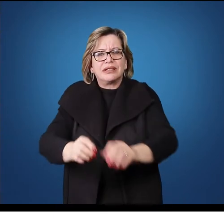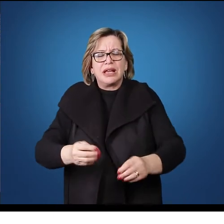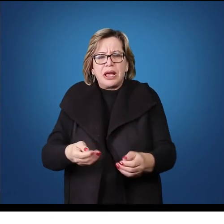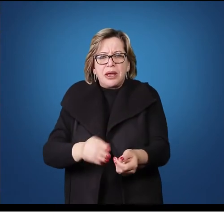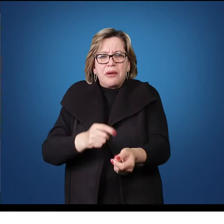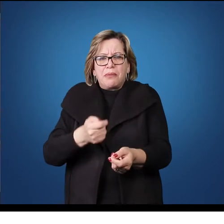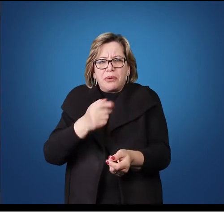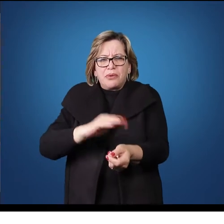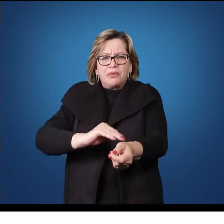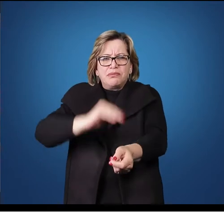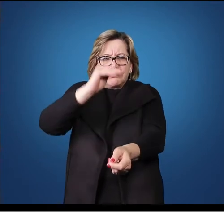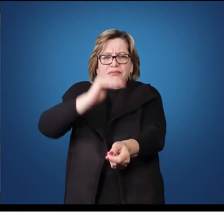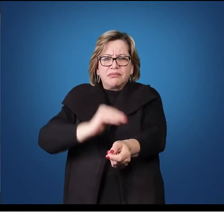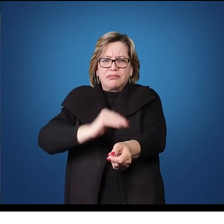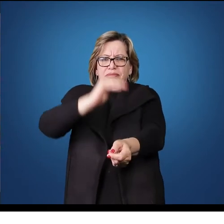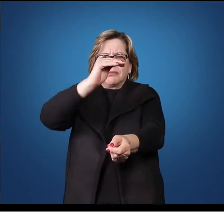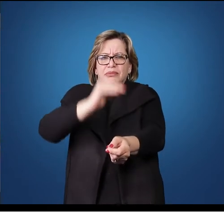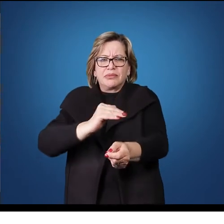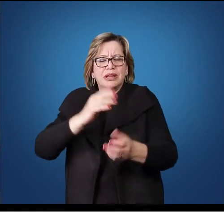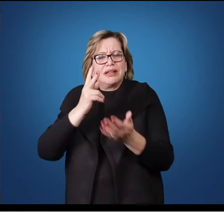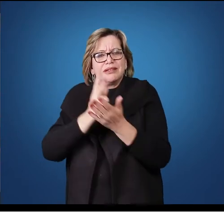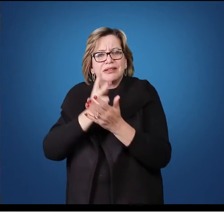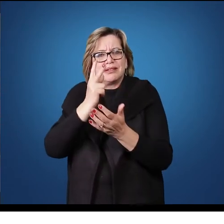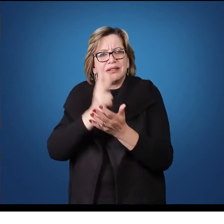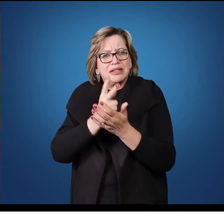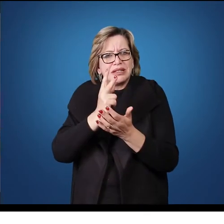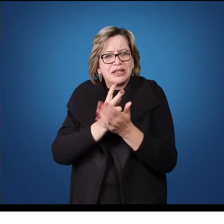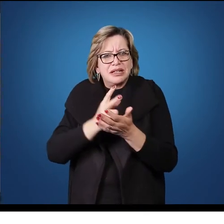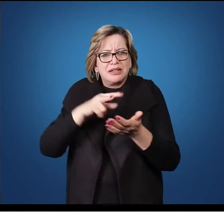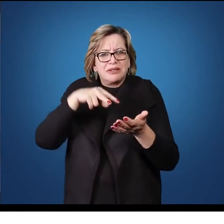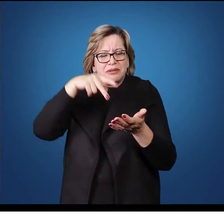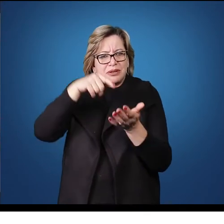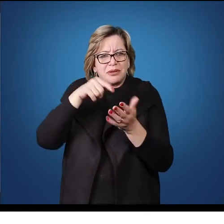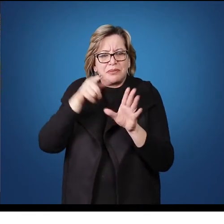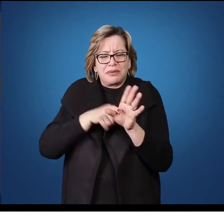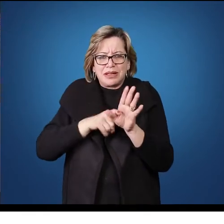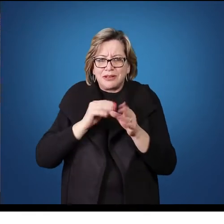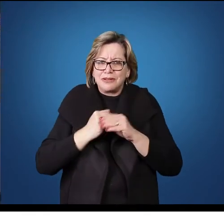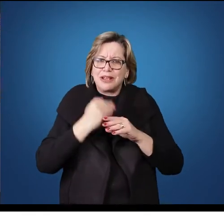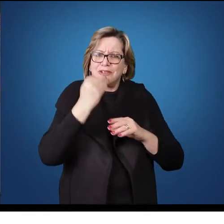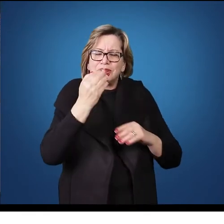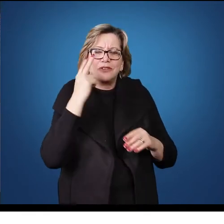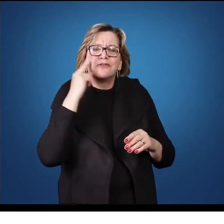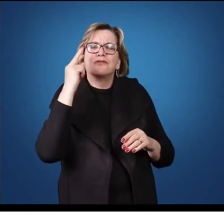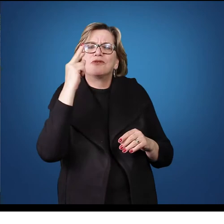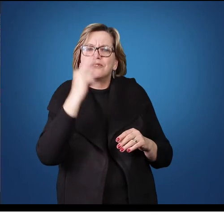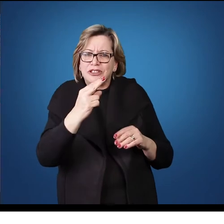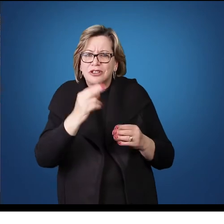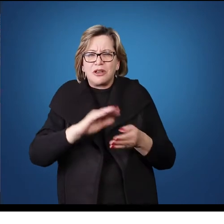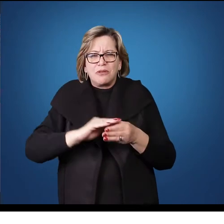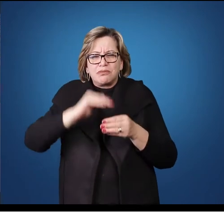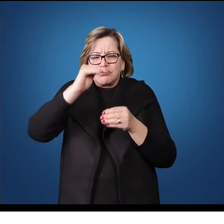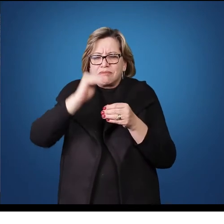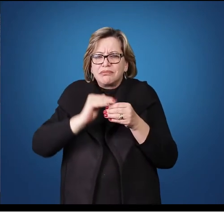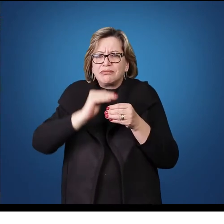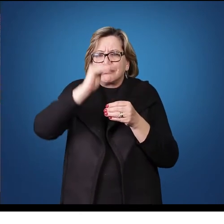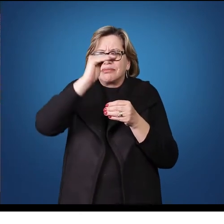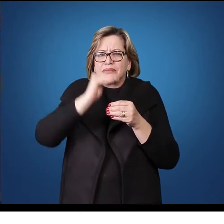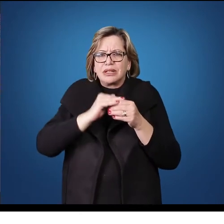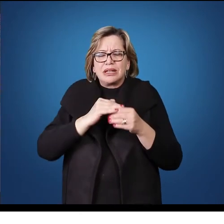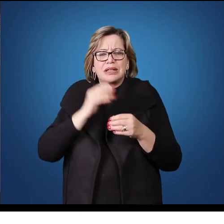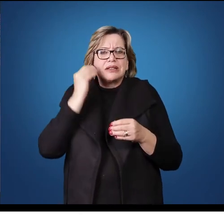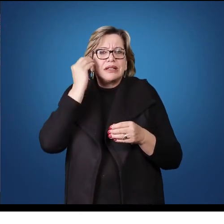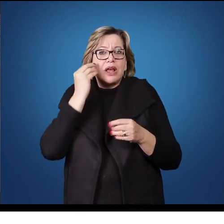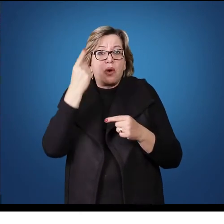da bola. Então, sempre com a posição de perna na frente. Então, vamos lá. Controle baixinho da manchete. Vamos tentar só